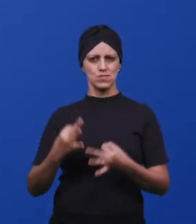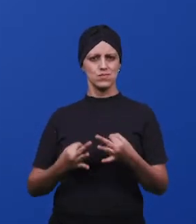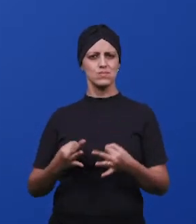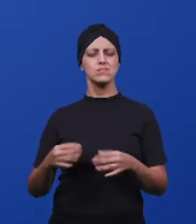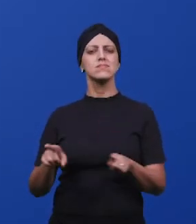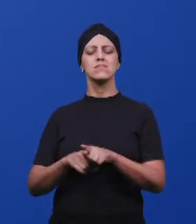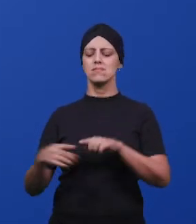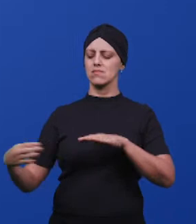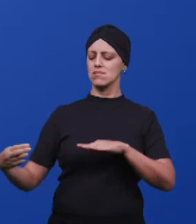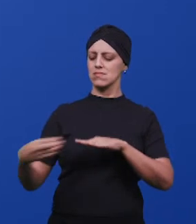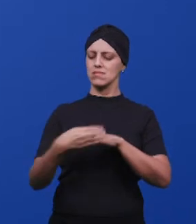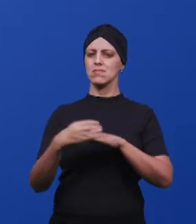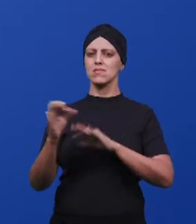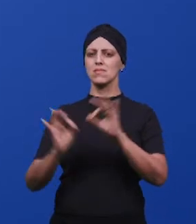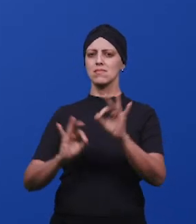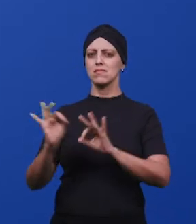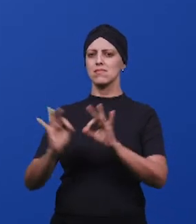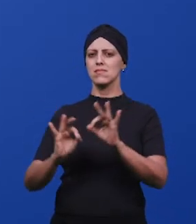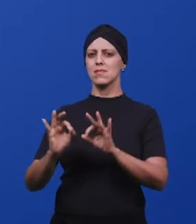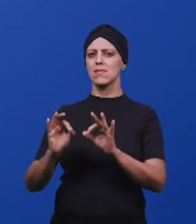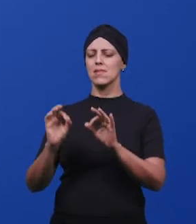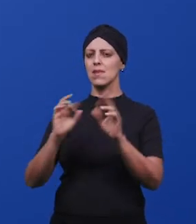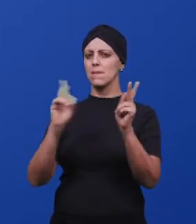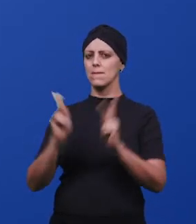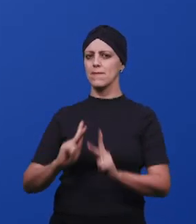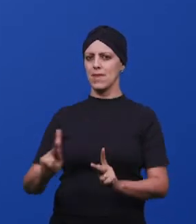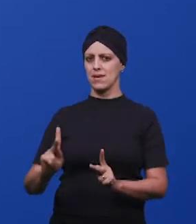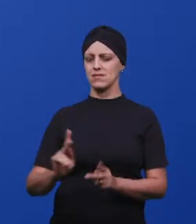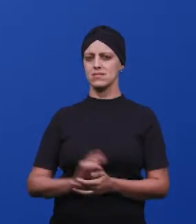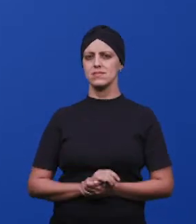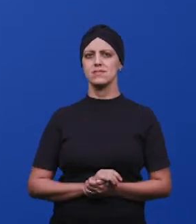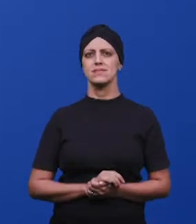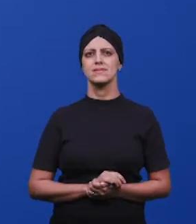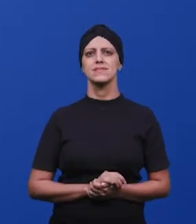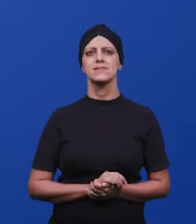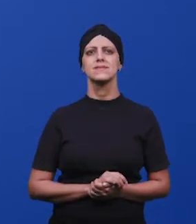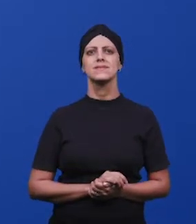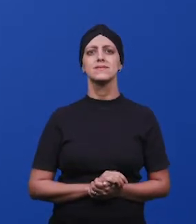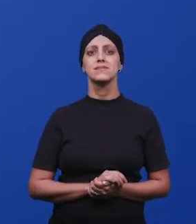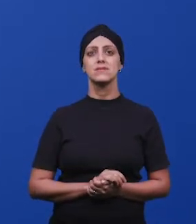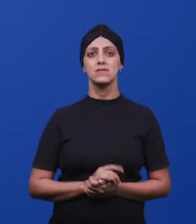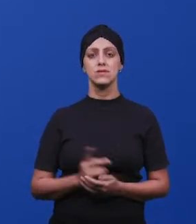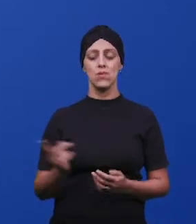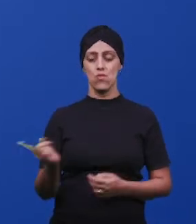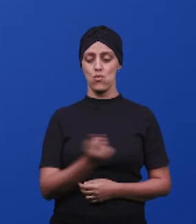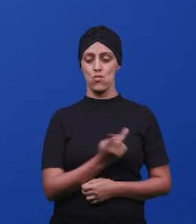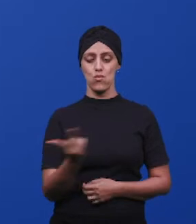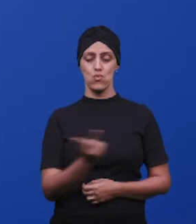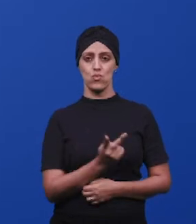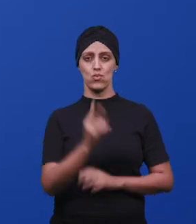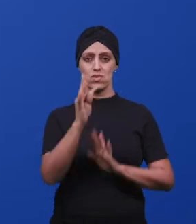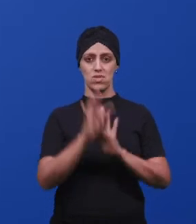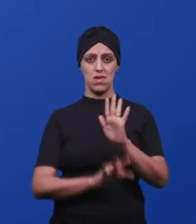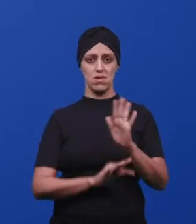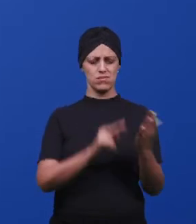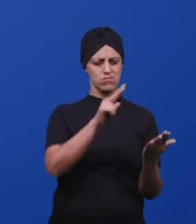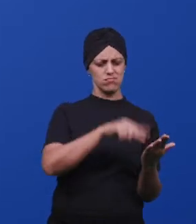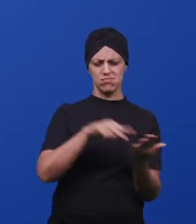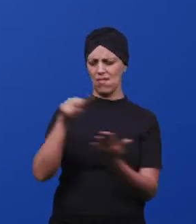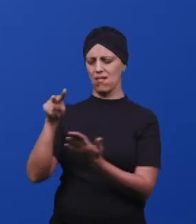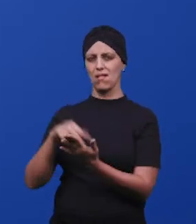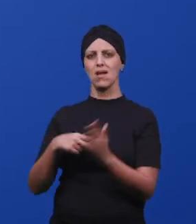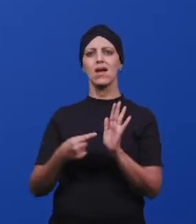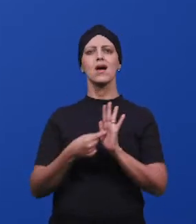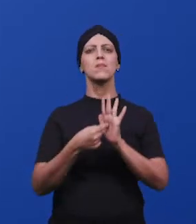couraça da justiça, e calçados os pés na preparação do Evangelho da paz. Os dois